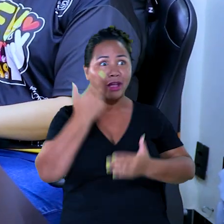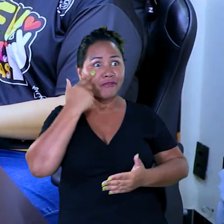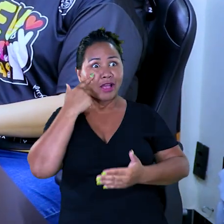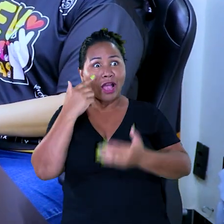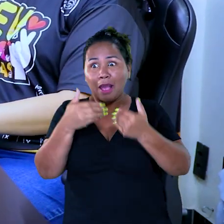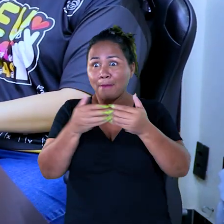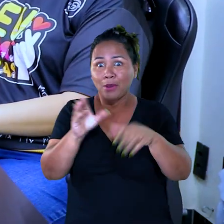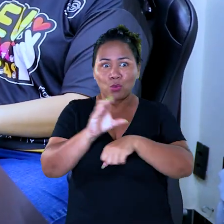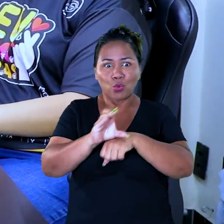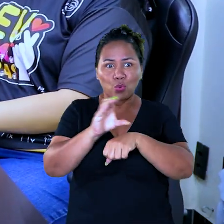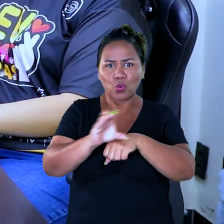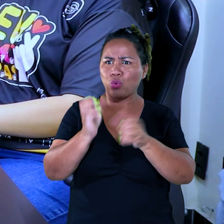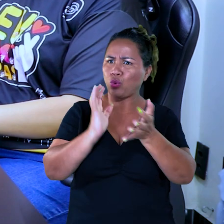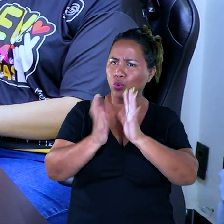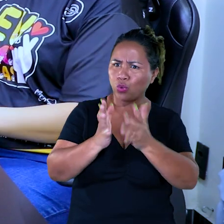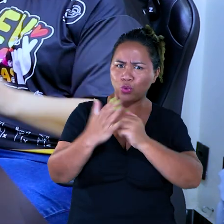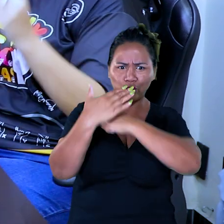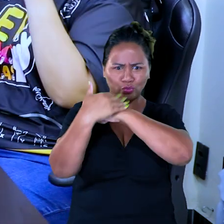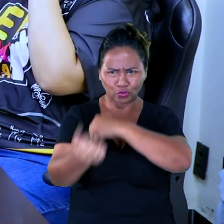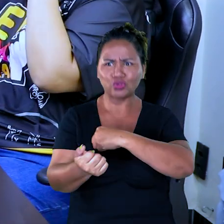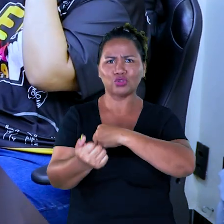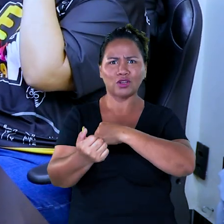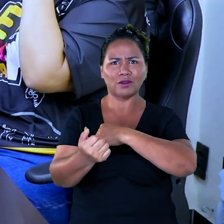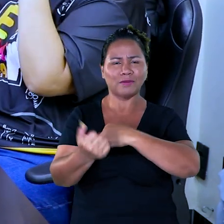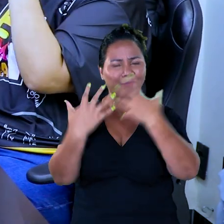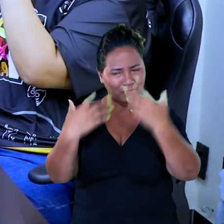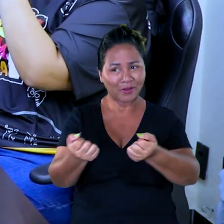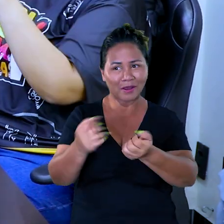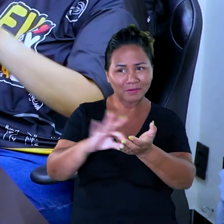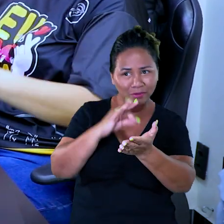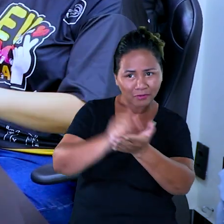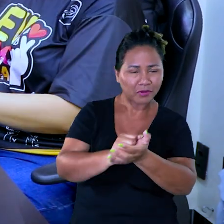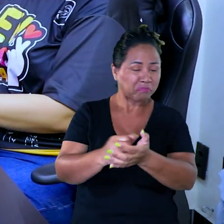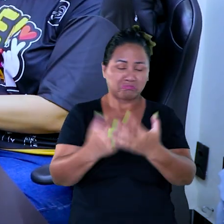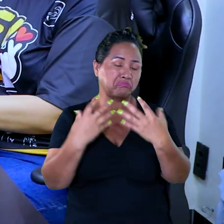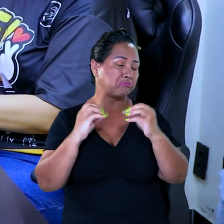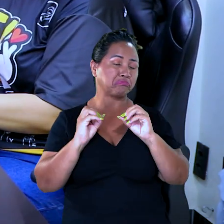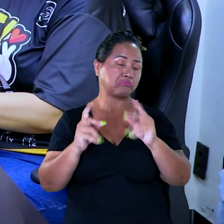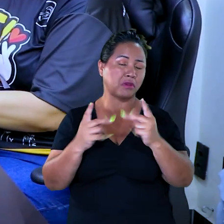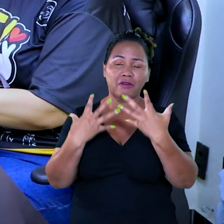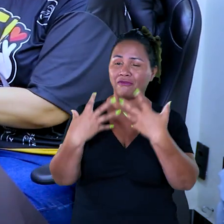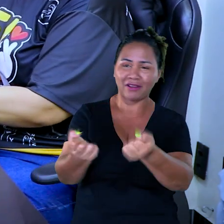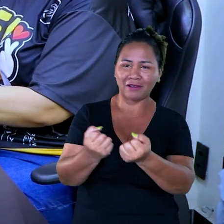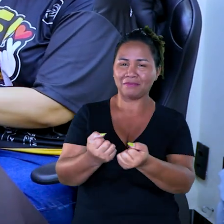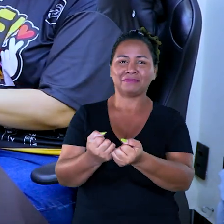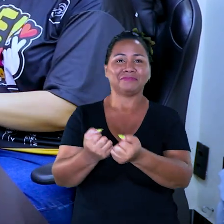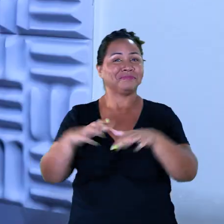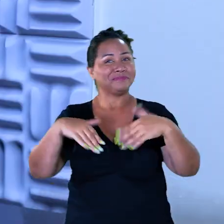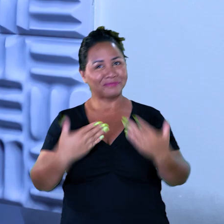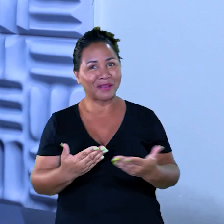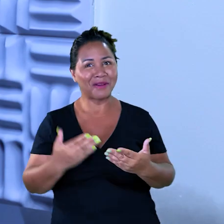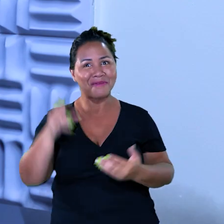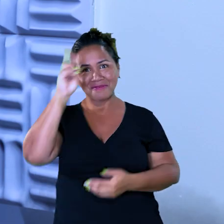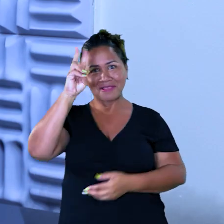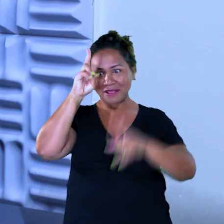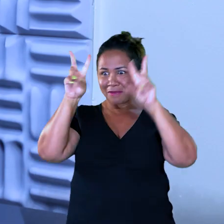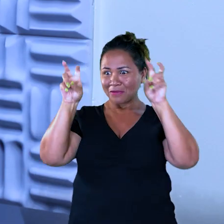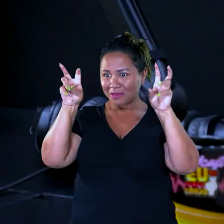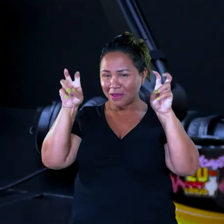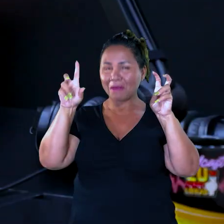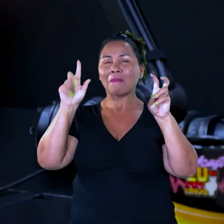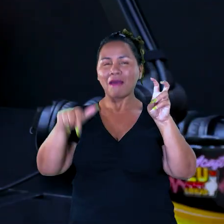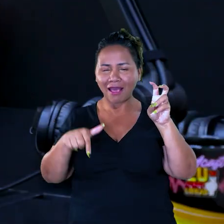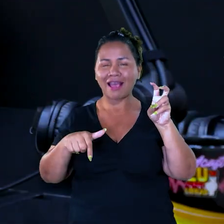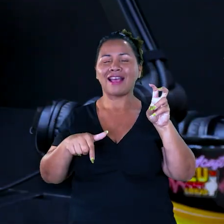já terminando o curso de pedagogia, nós vamos fazer um curso de Libras. Curso Libras em Contexto. Eu não tinha Libras básico. Eita, Libras